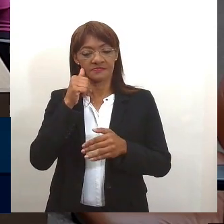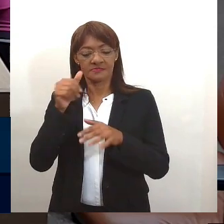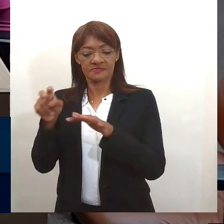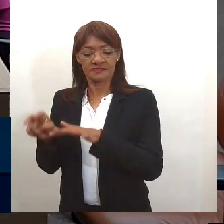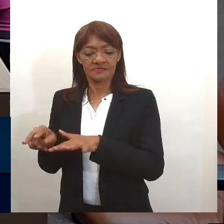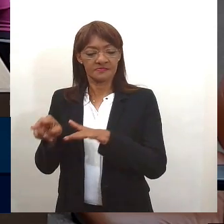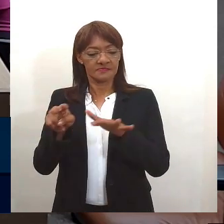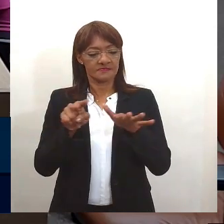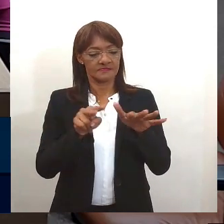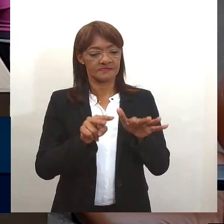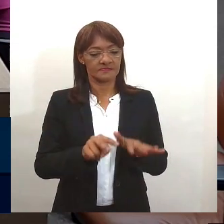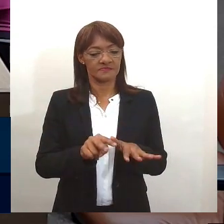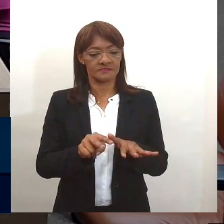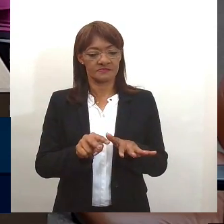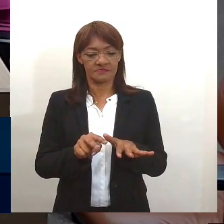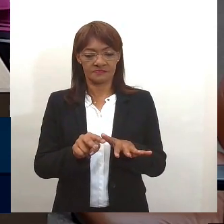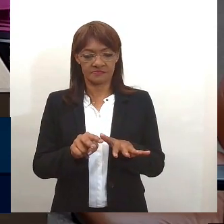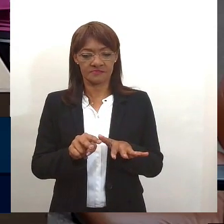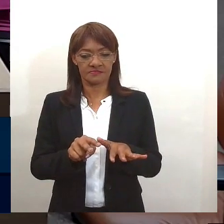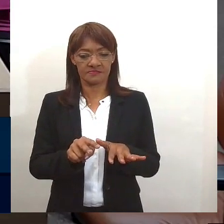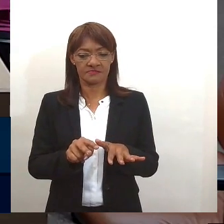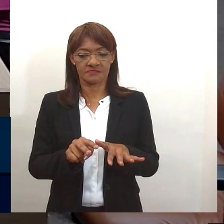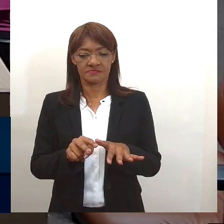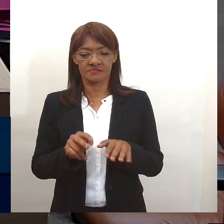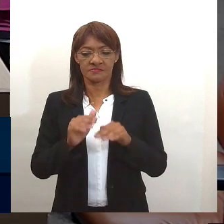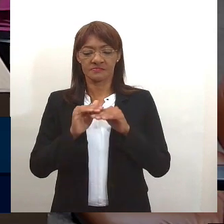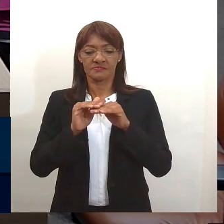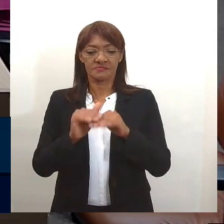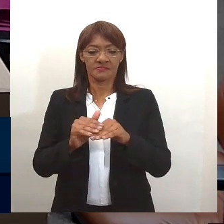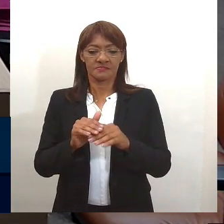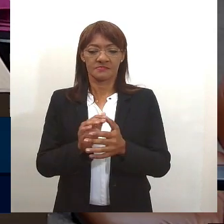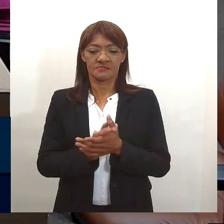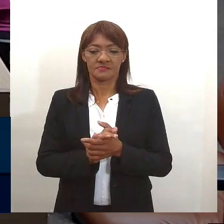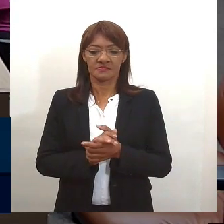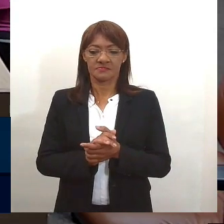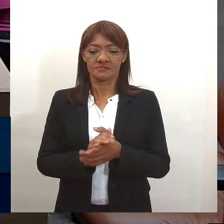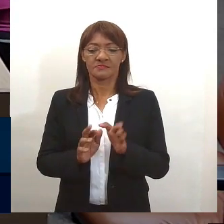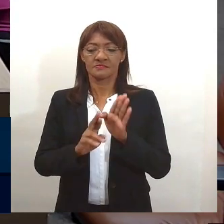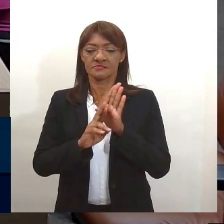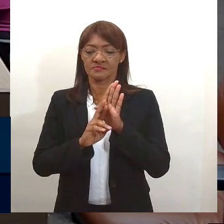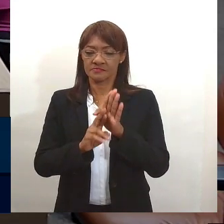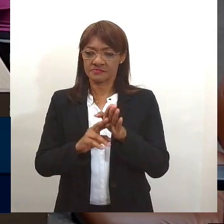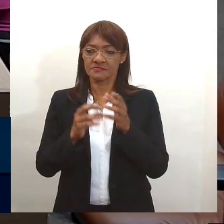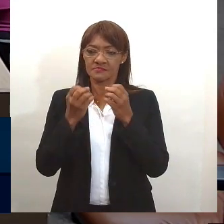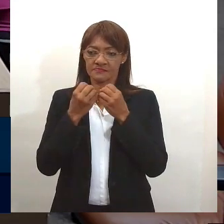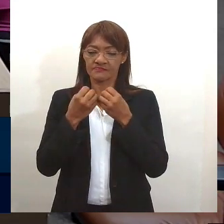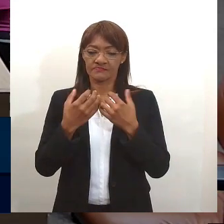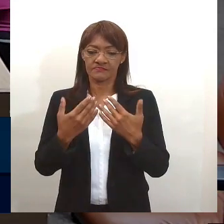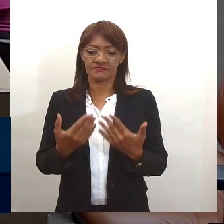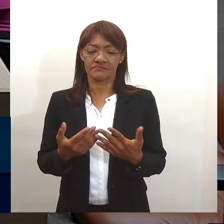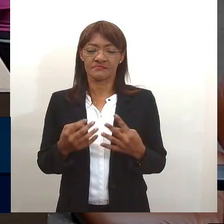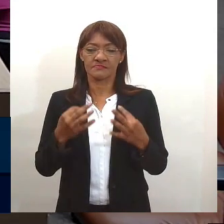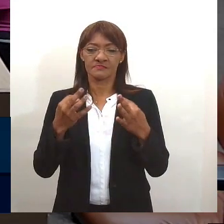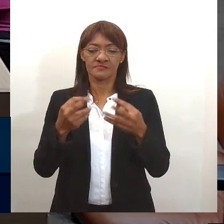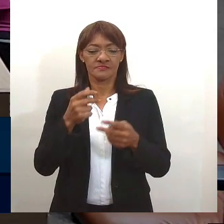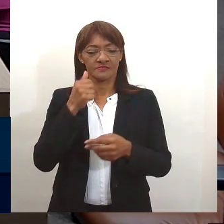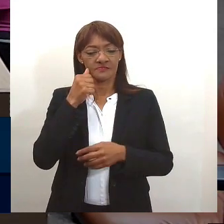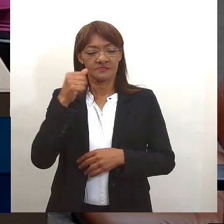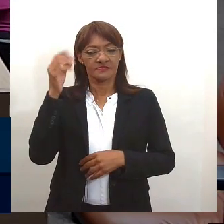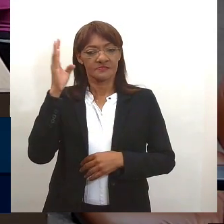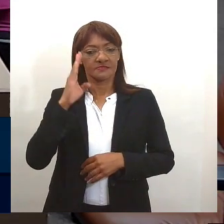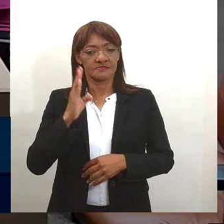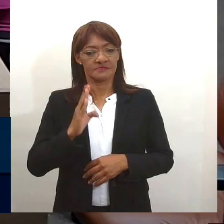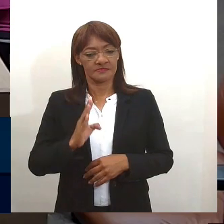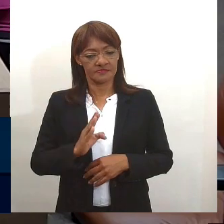quero dizer que a senhora está representando muito bem as mulheres brasileiras, as mulheres sergipanas, fazendo